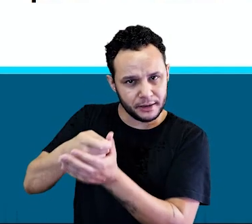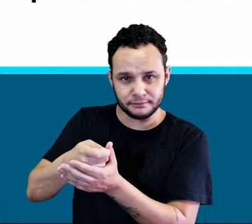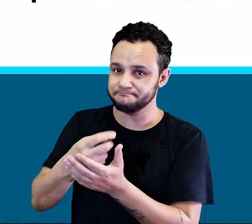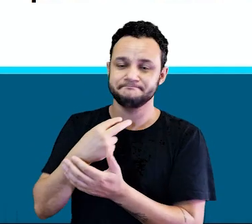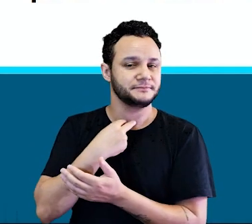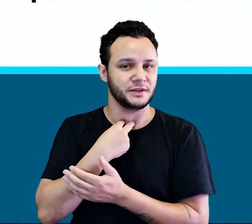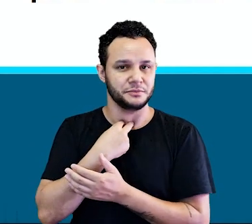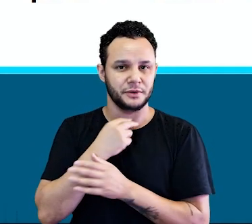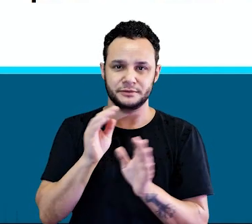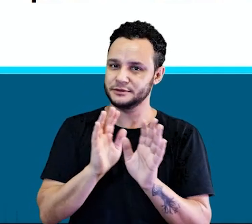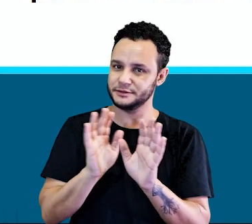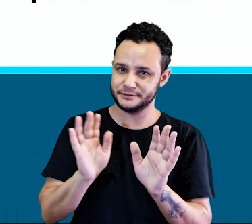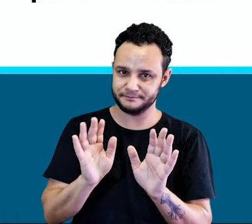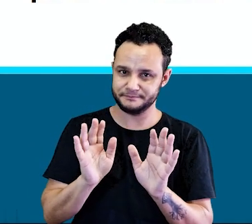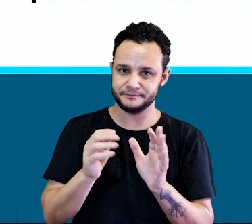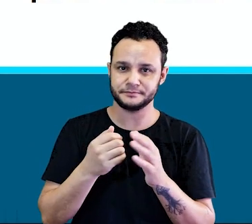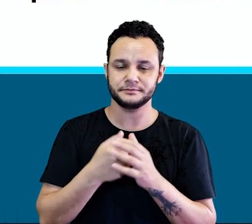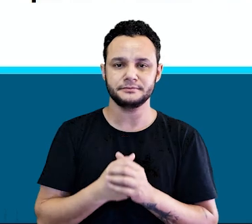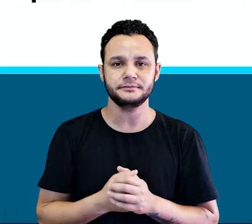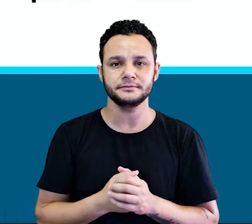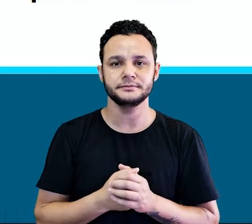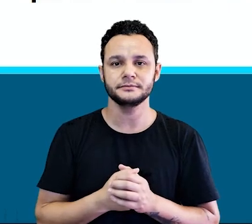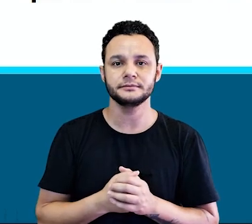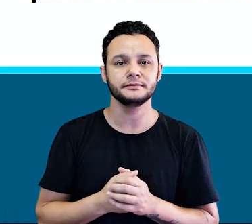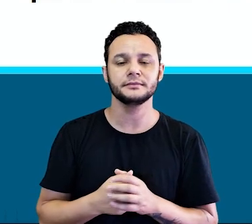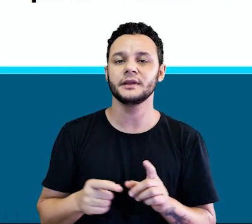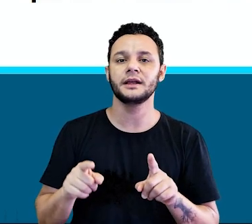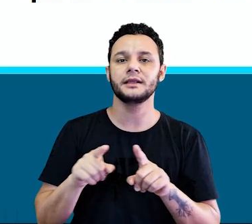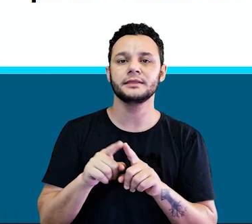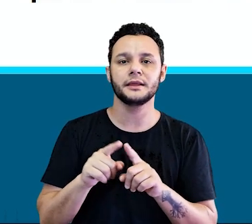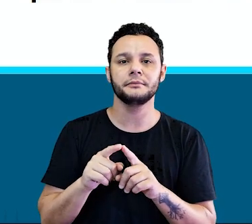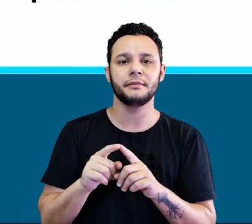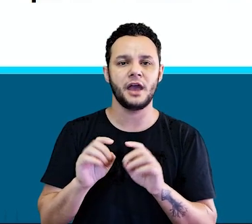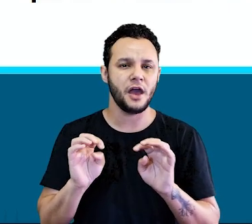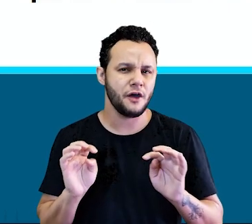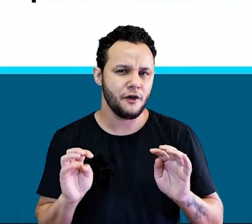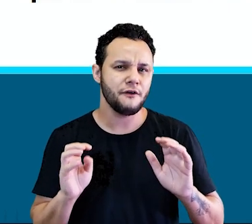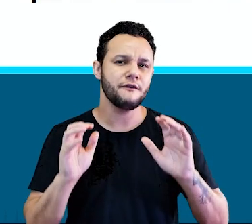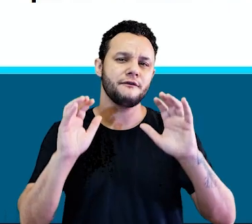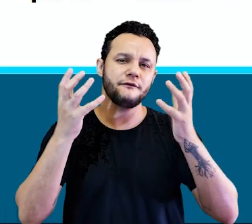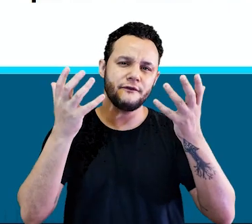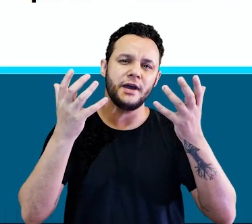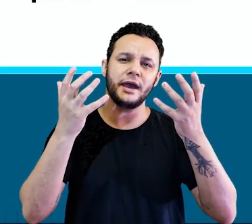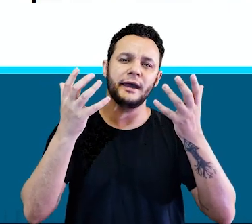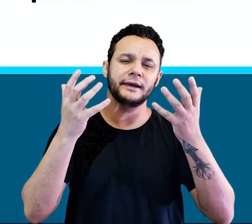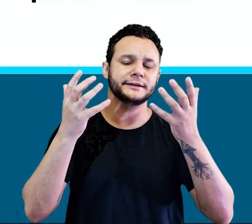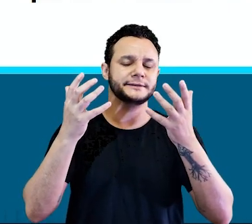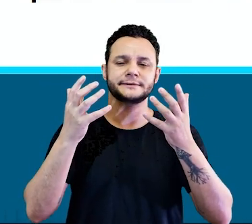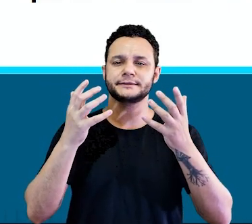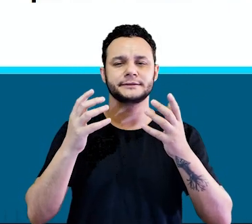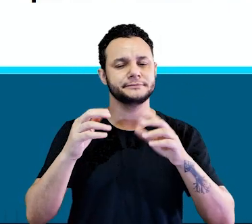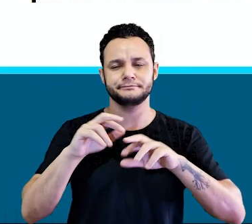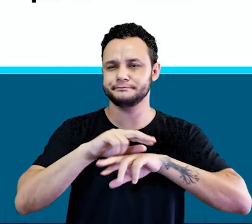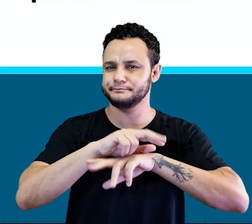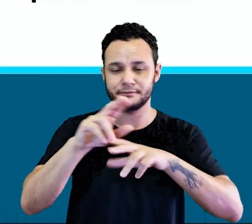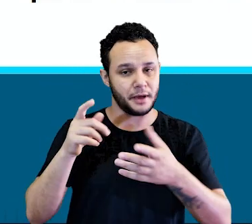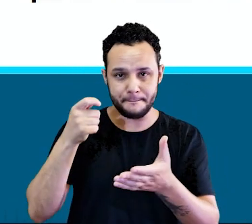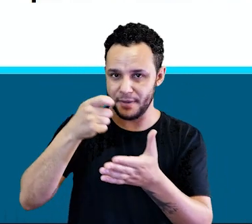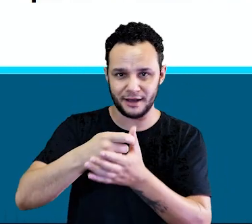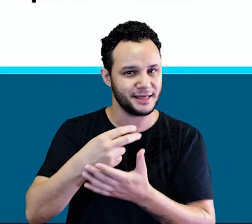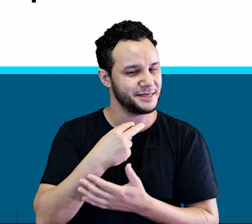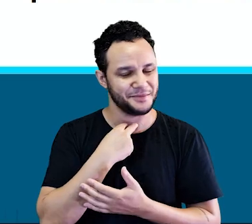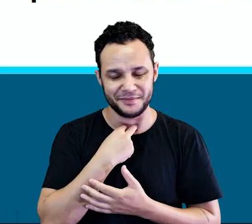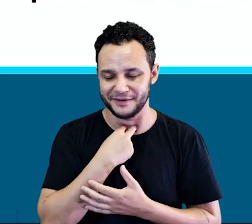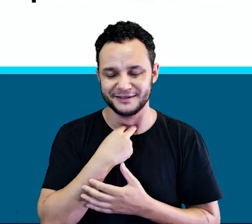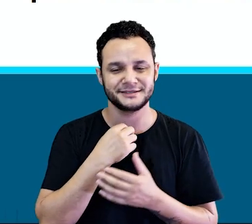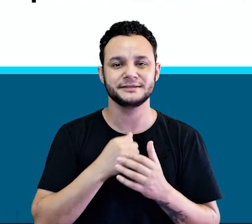isso é responsabilidade lá do Fundeb, né? Como a gente conversou antes. Não pode custear festa, comemoração, evento social,